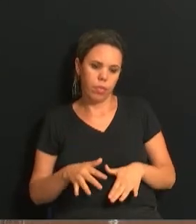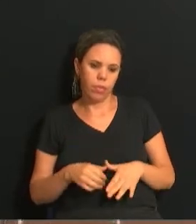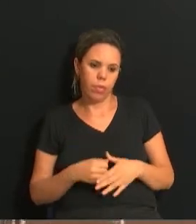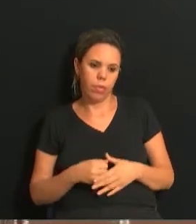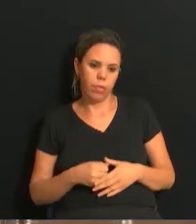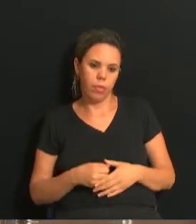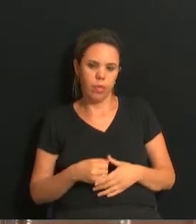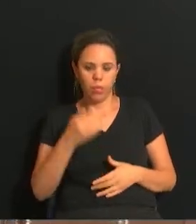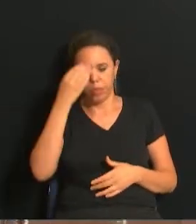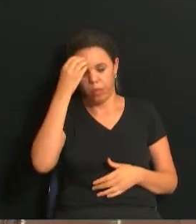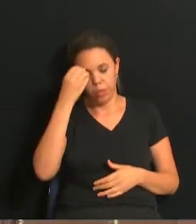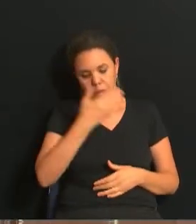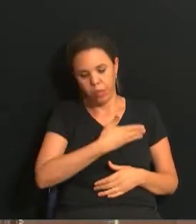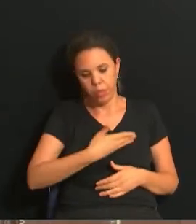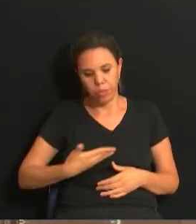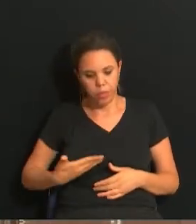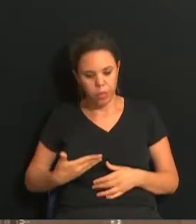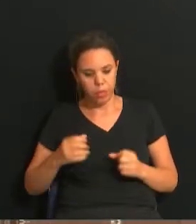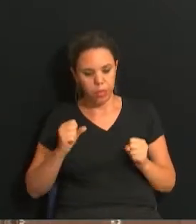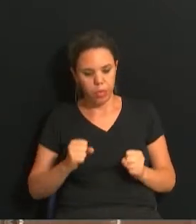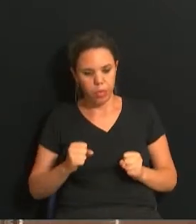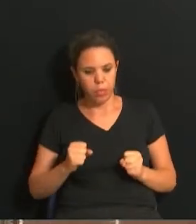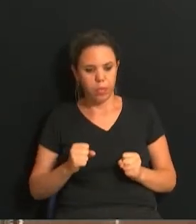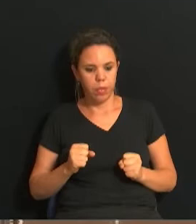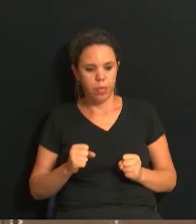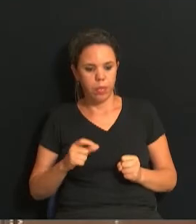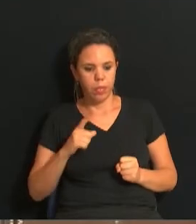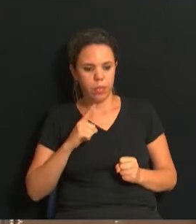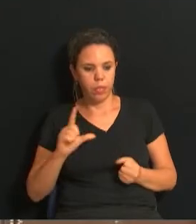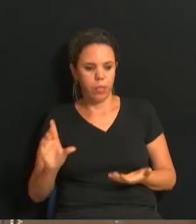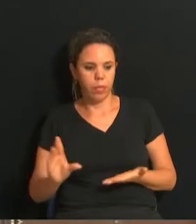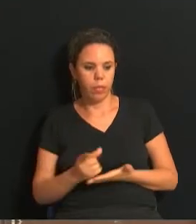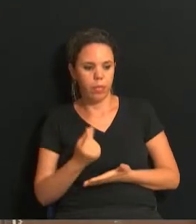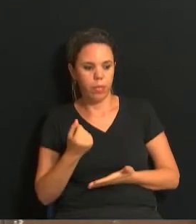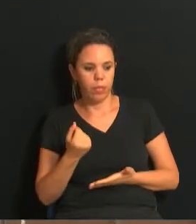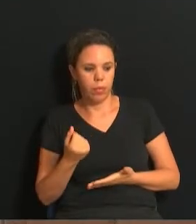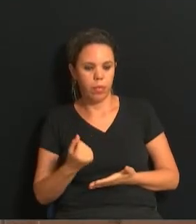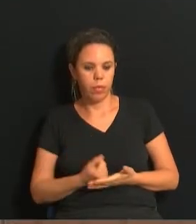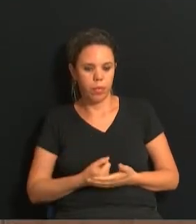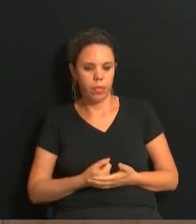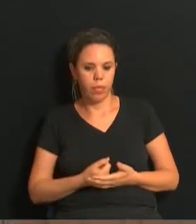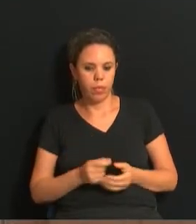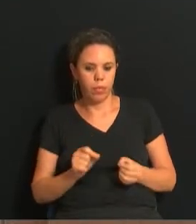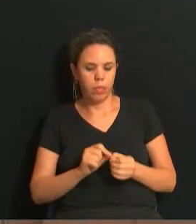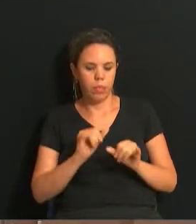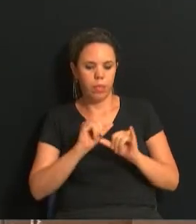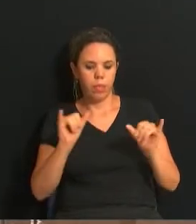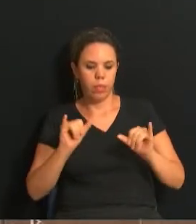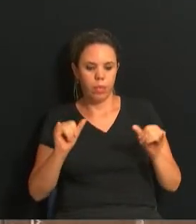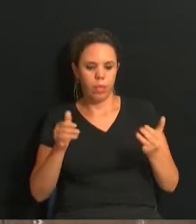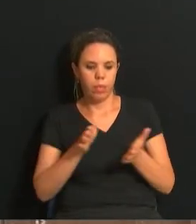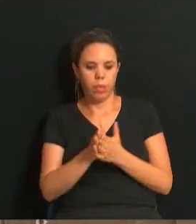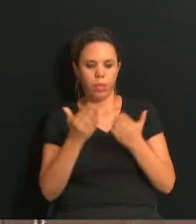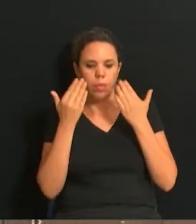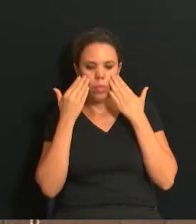do governo, mas que poderia destinar parte desse orçamento para fazer campanhas de publicidade